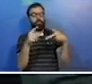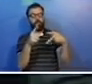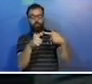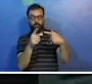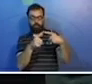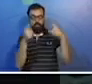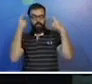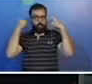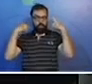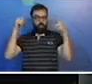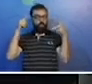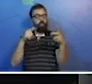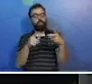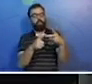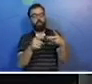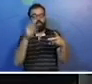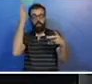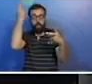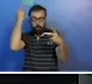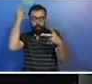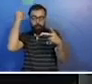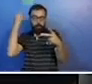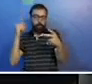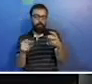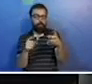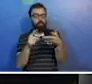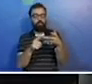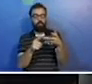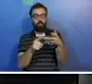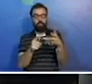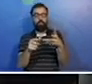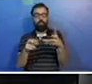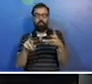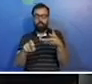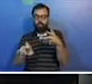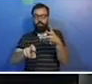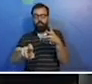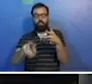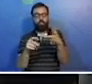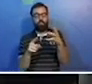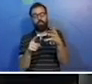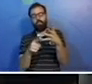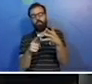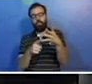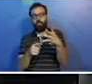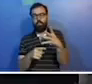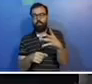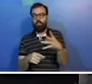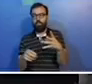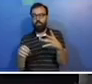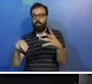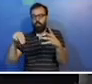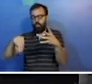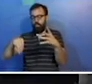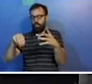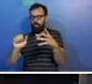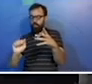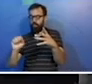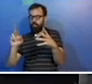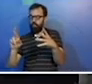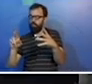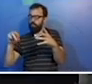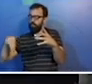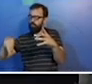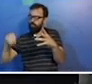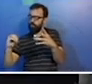a ovelha, o coelho, a marmota e o rato. Olha lá, a ovelha do rebanho e os